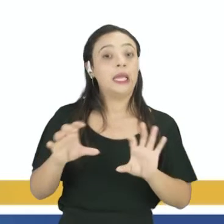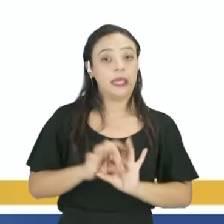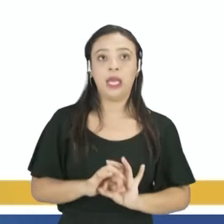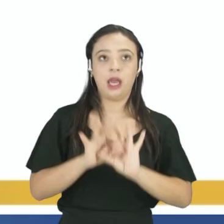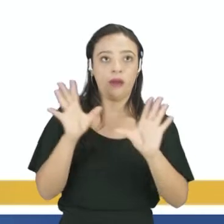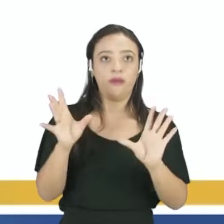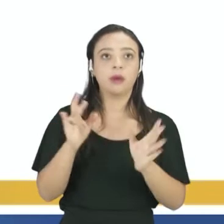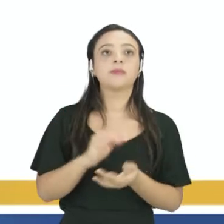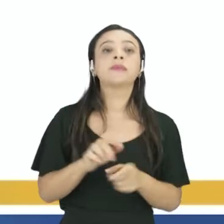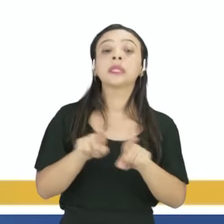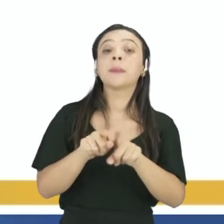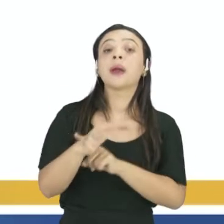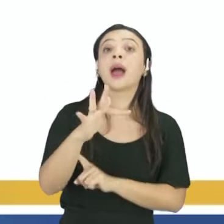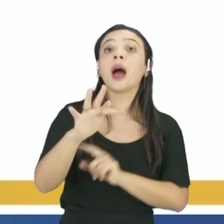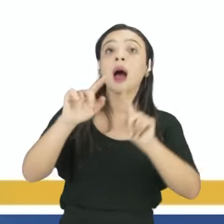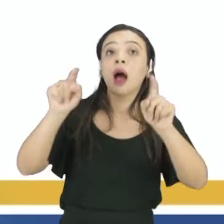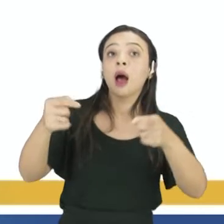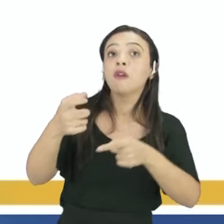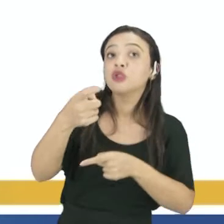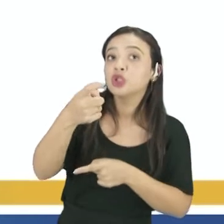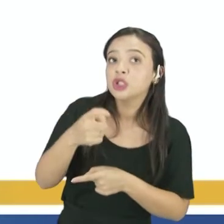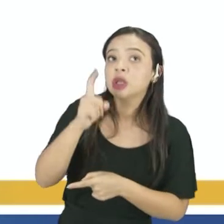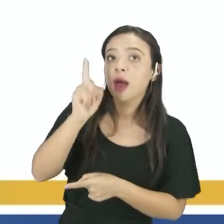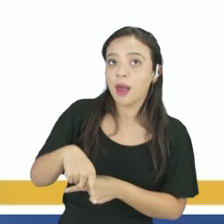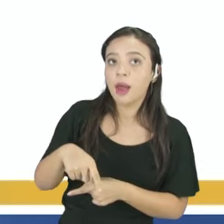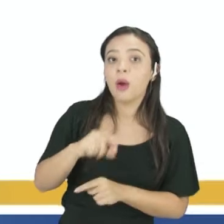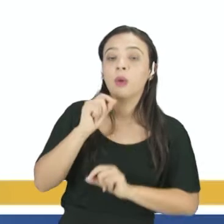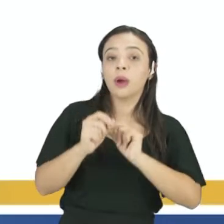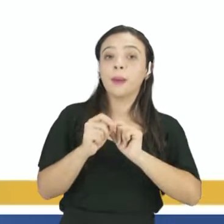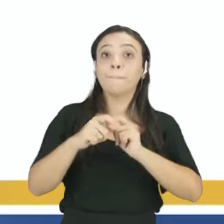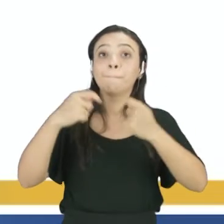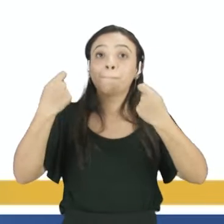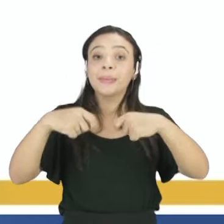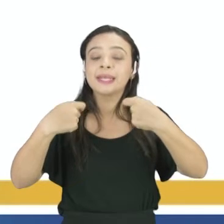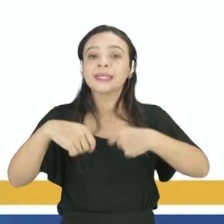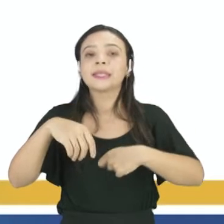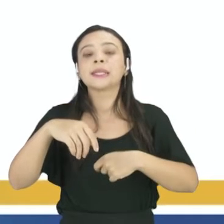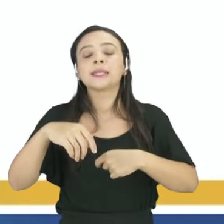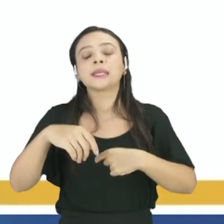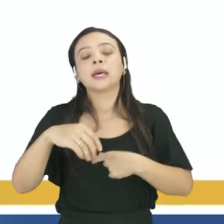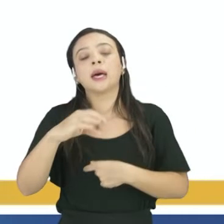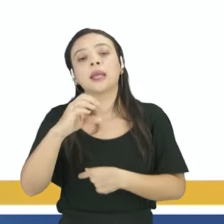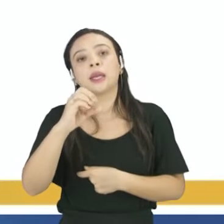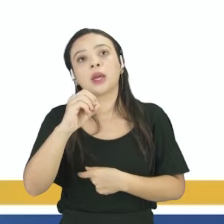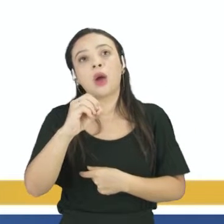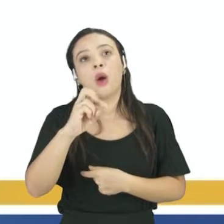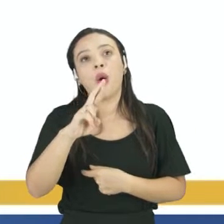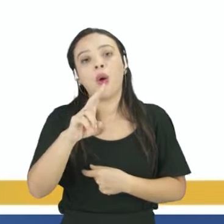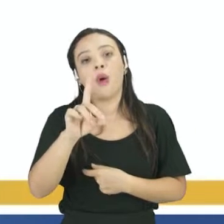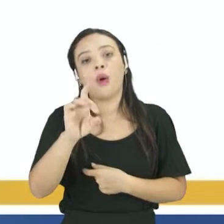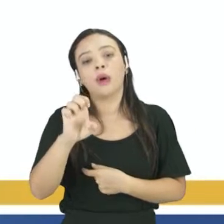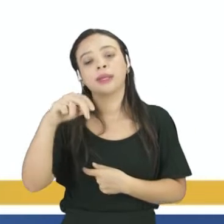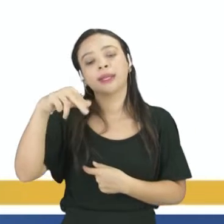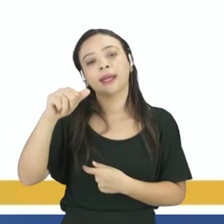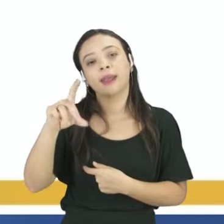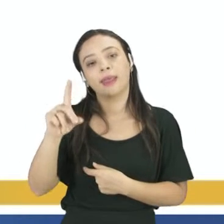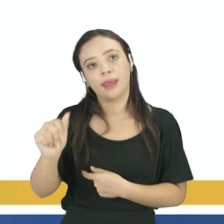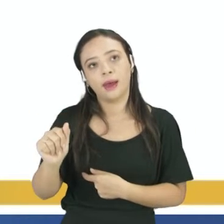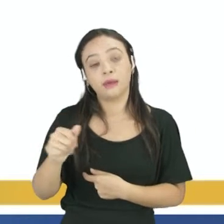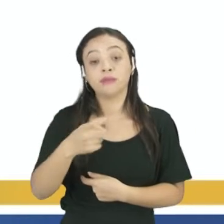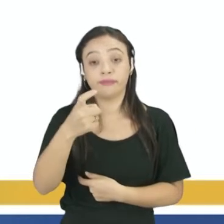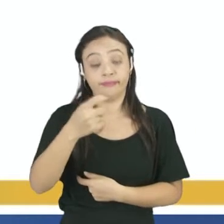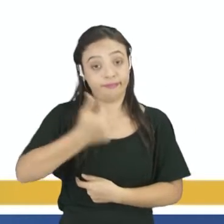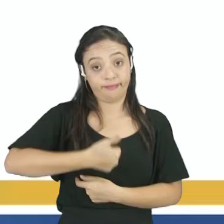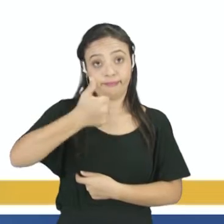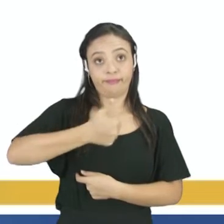é a coordenada y, ou seja, associada ao eixo das ordenadas. Então eu tenho o par x f de x, o x em